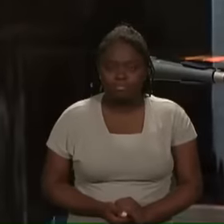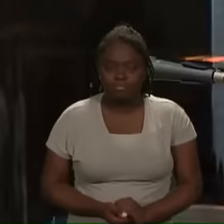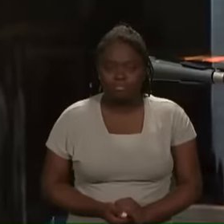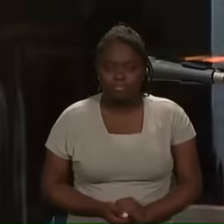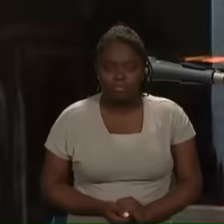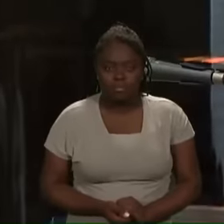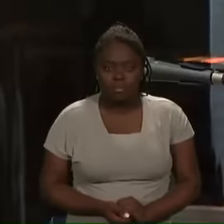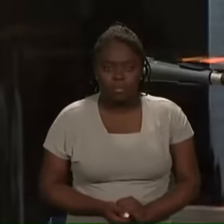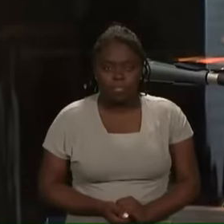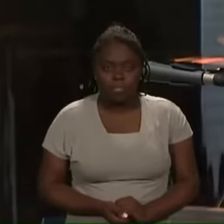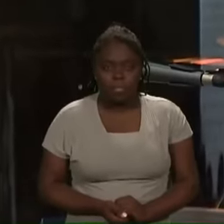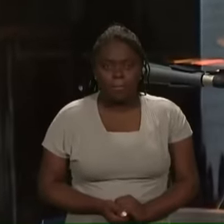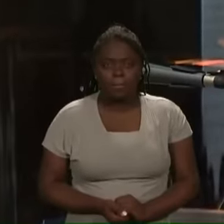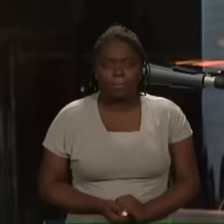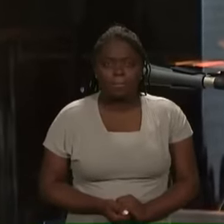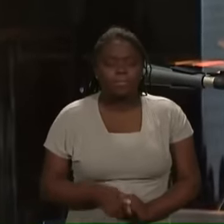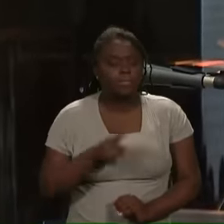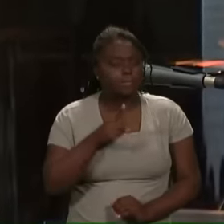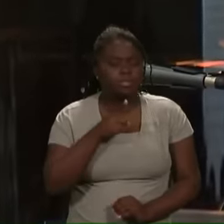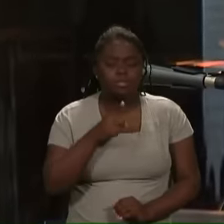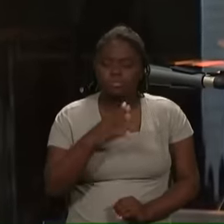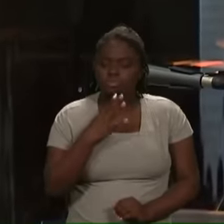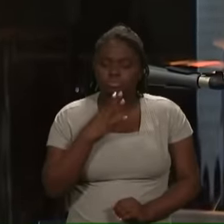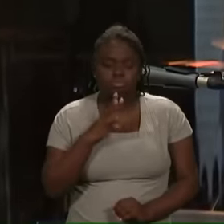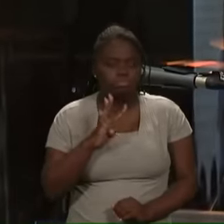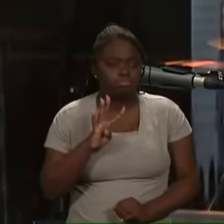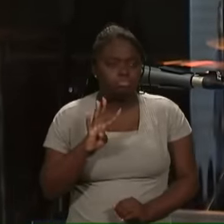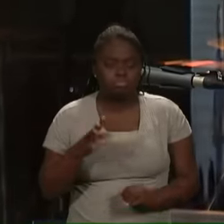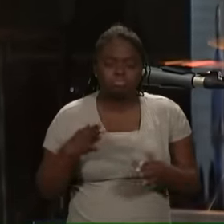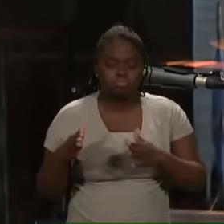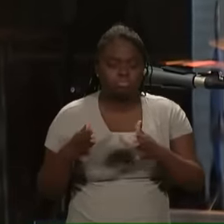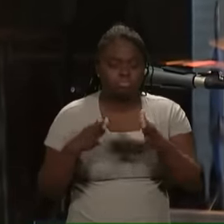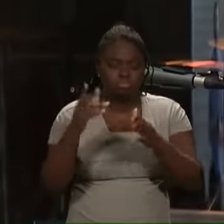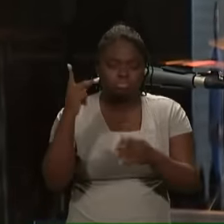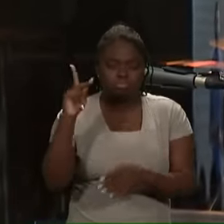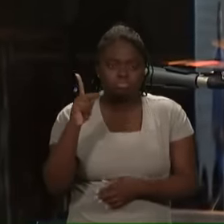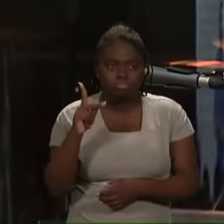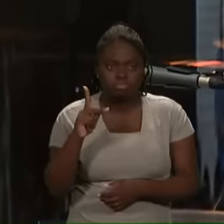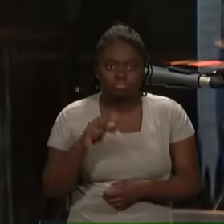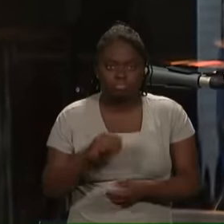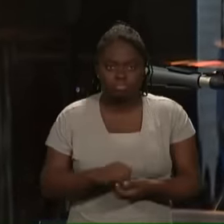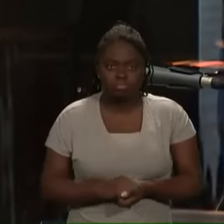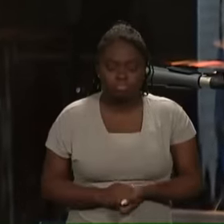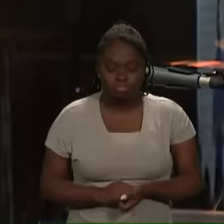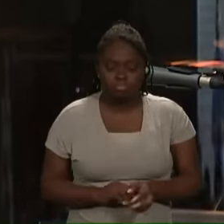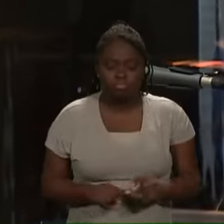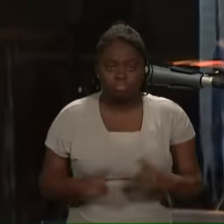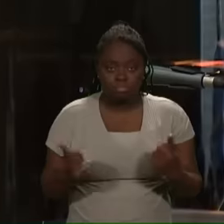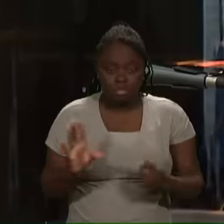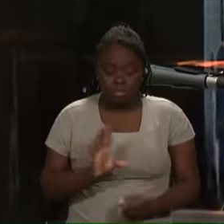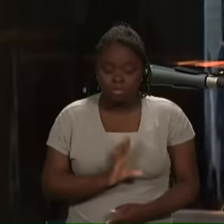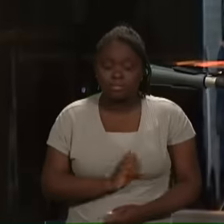Você não vai conhecer os caminhos dele, amar o caminho dele.